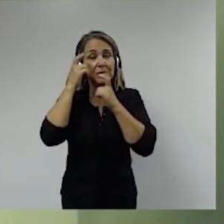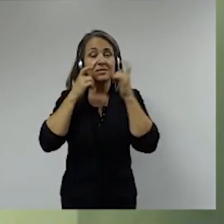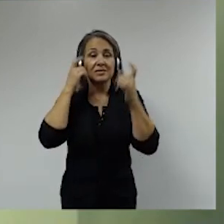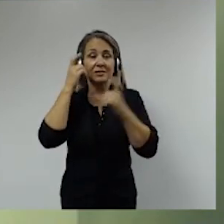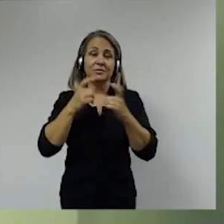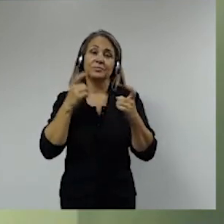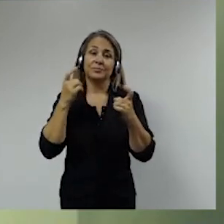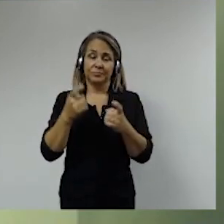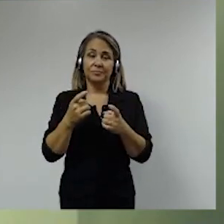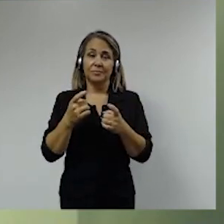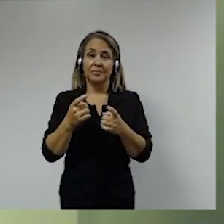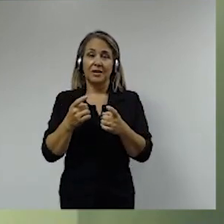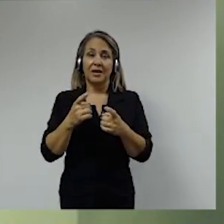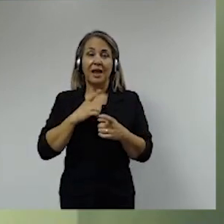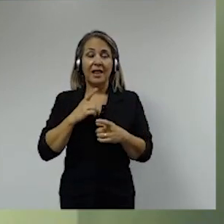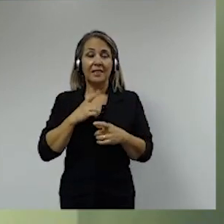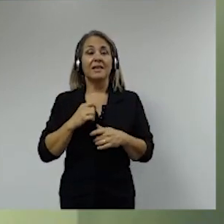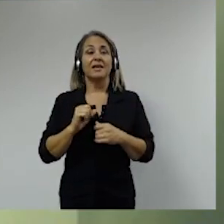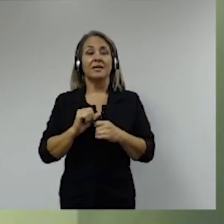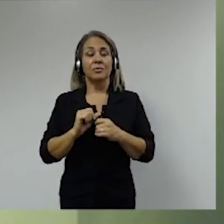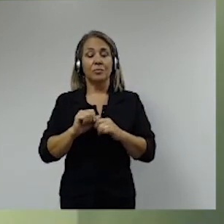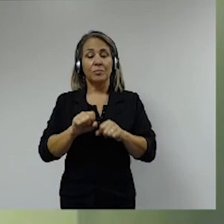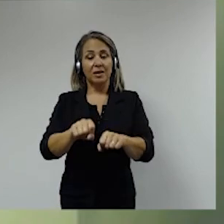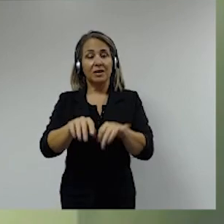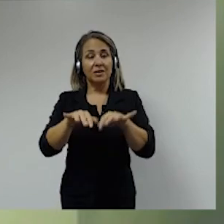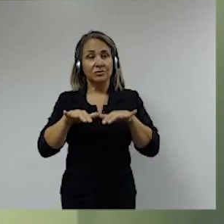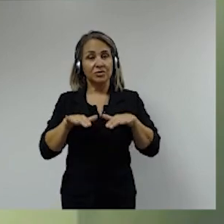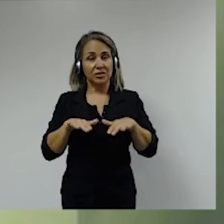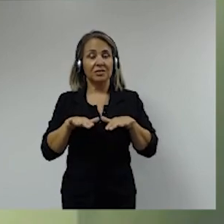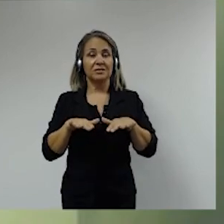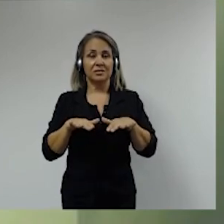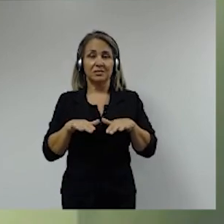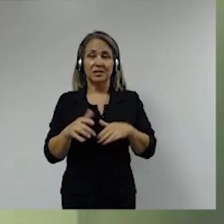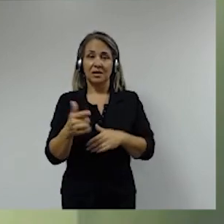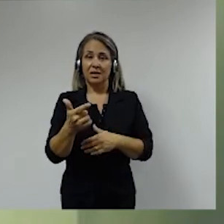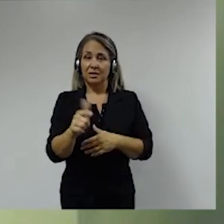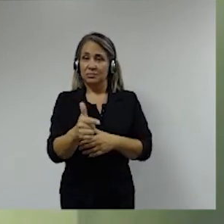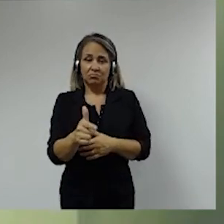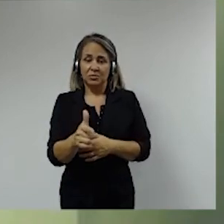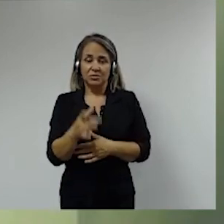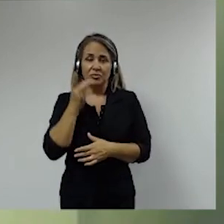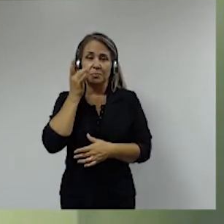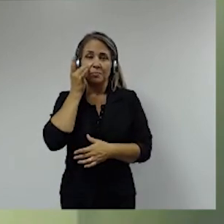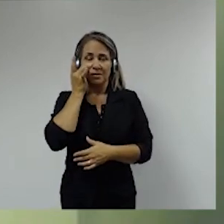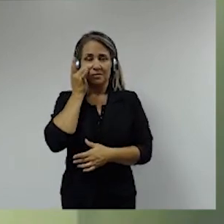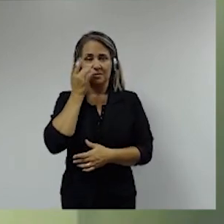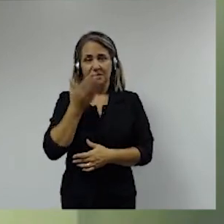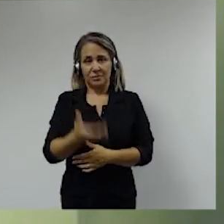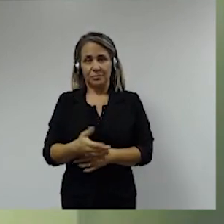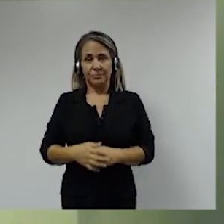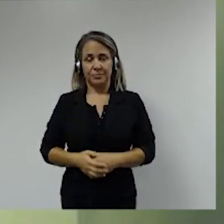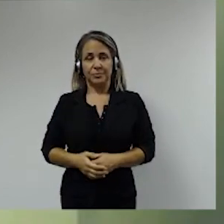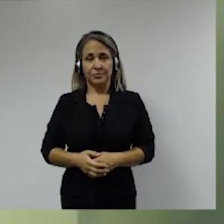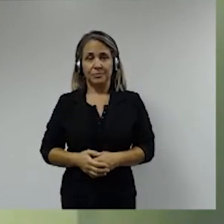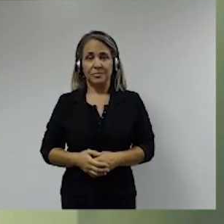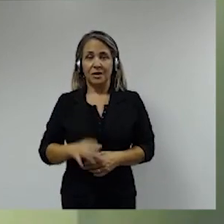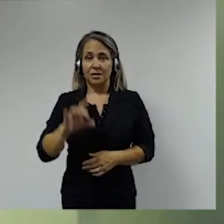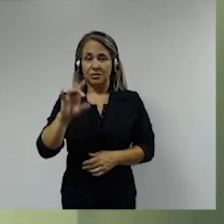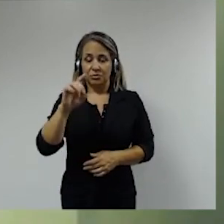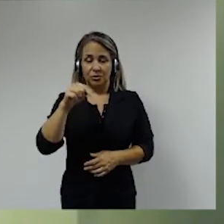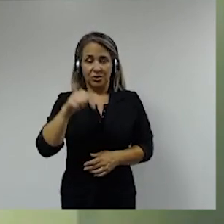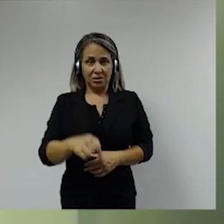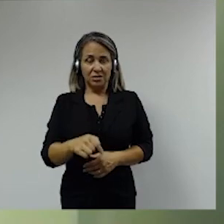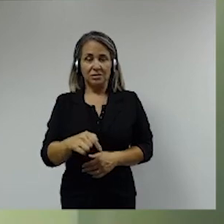muito temerário a audiência de instrução de forma não presencial. Somente aqui,